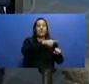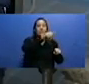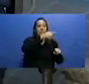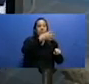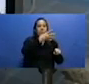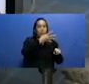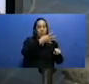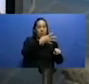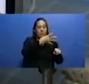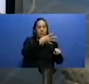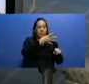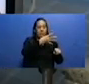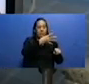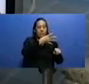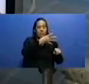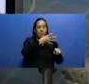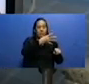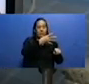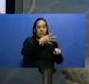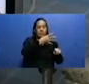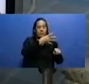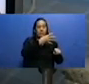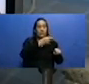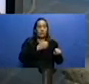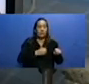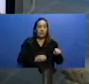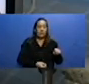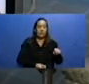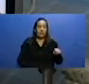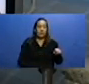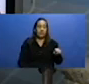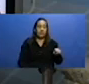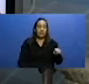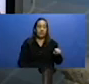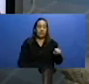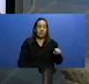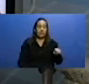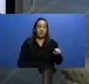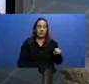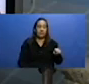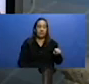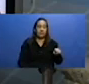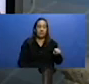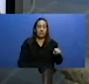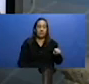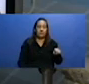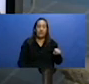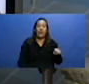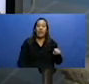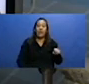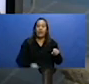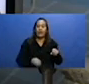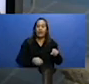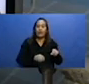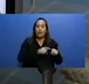existem 4 possibilidades. Tá vendo que o nosso gráfico de colunas está